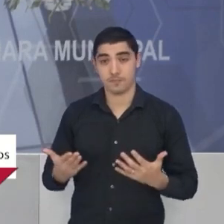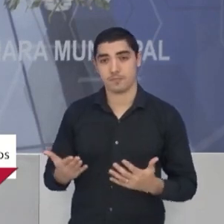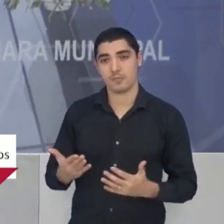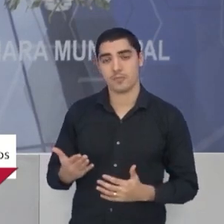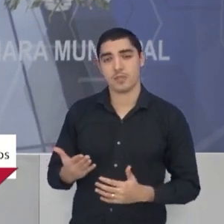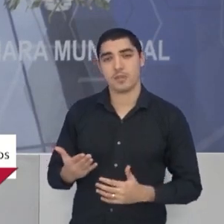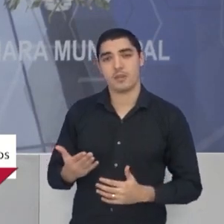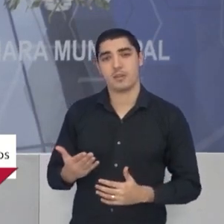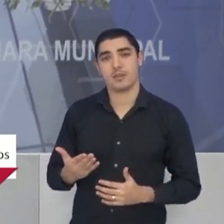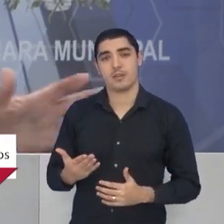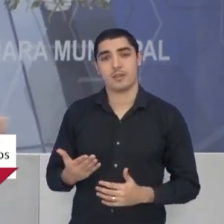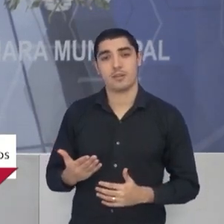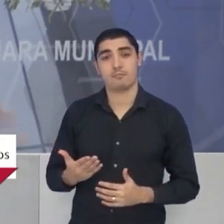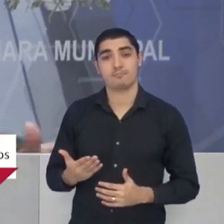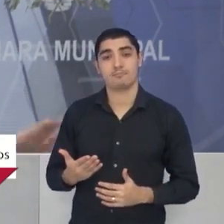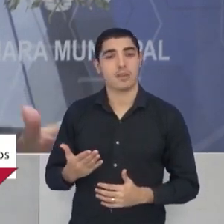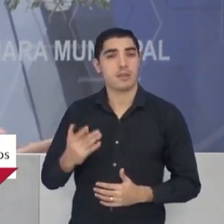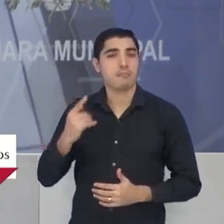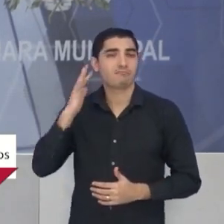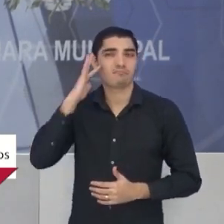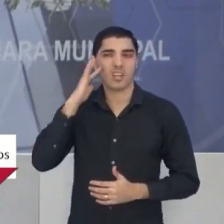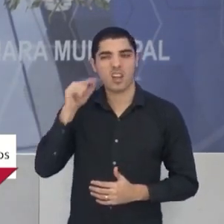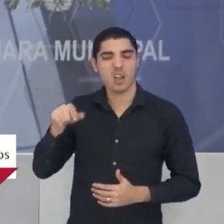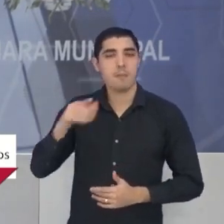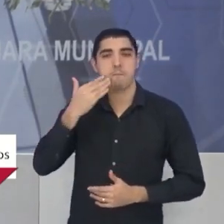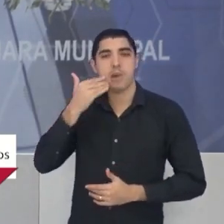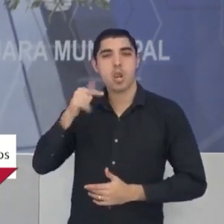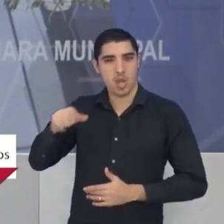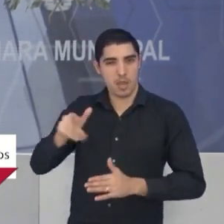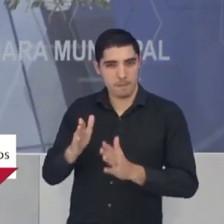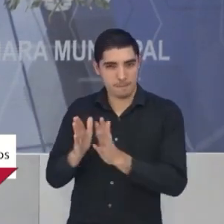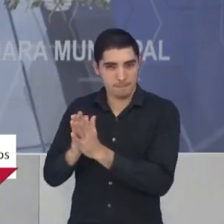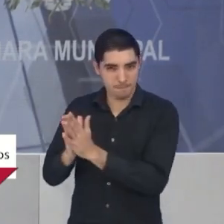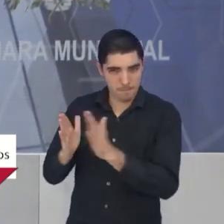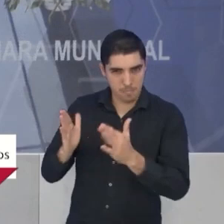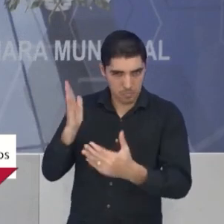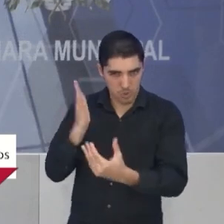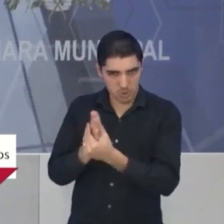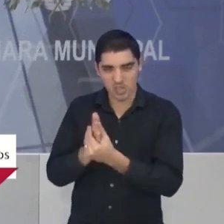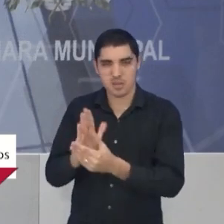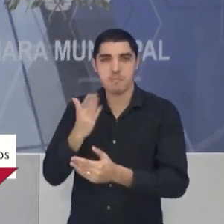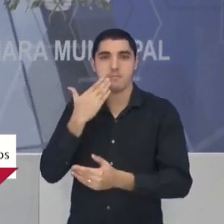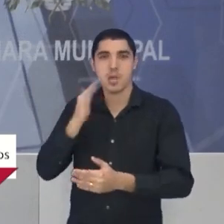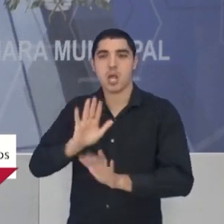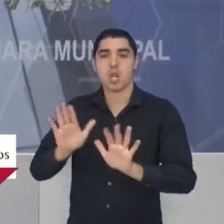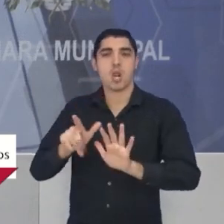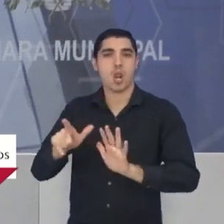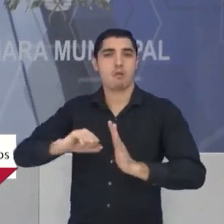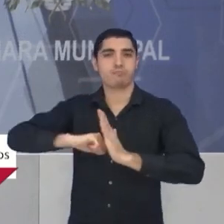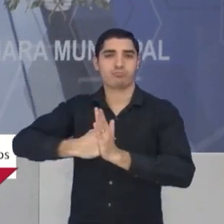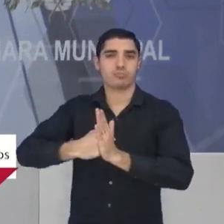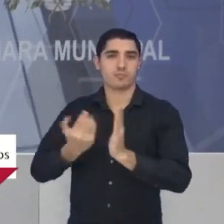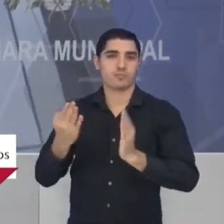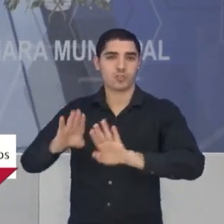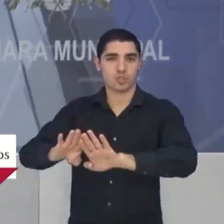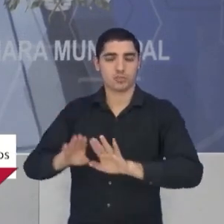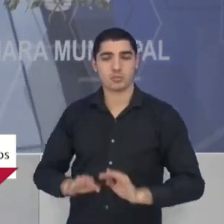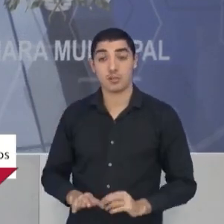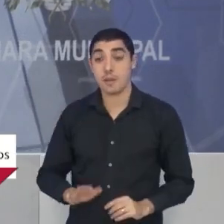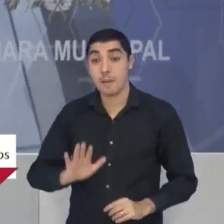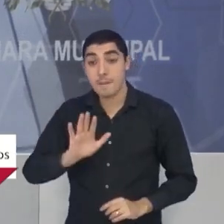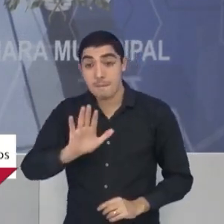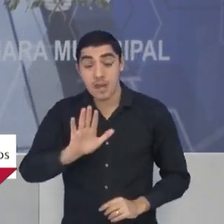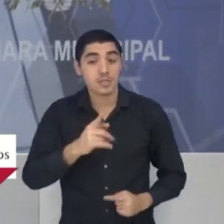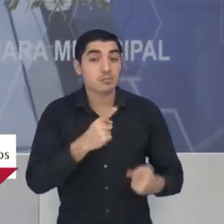viabilidade encerrar simplesmente encerrar esses processos por quê Porque o o o devedor não é